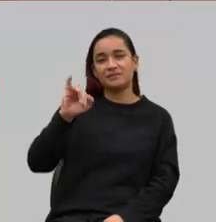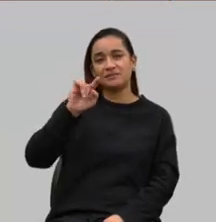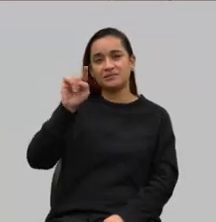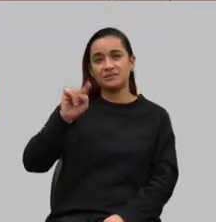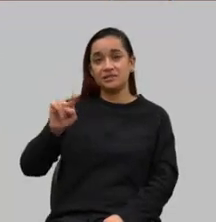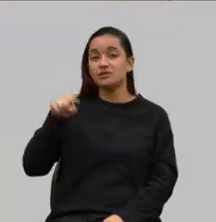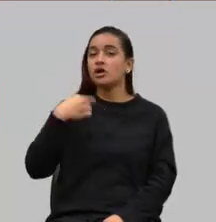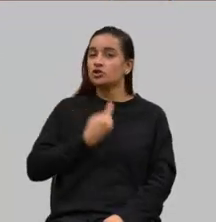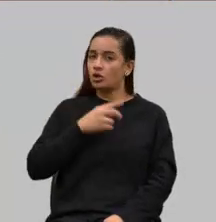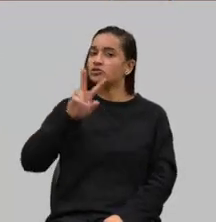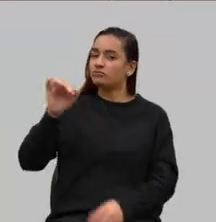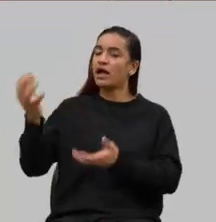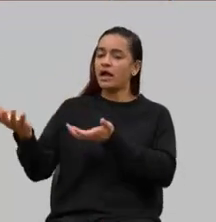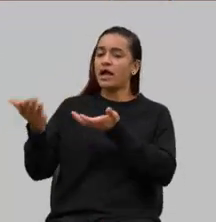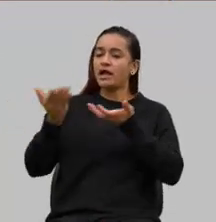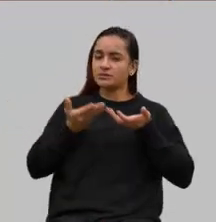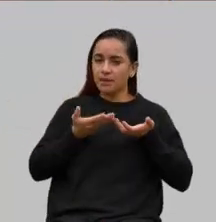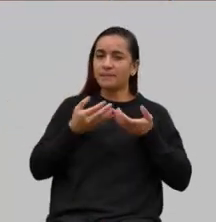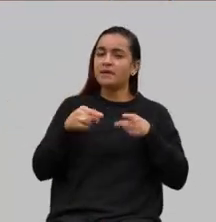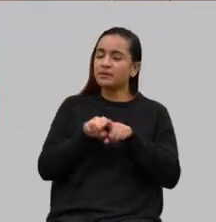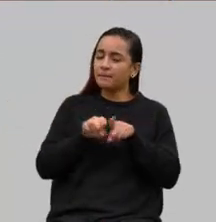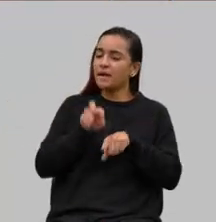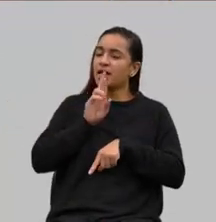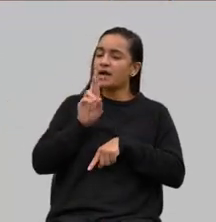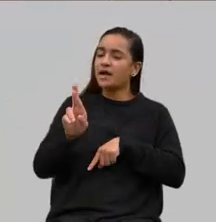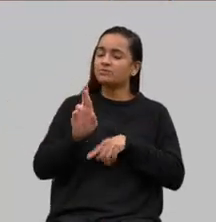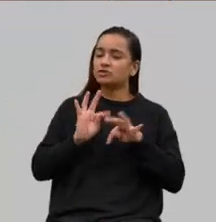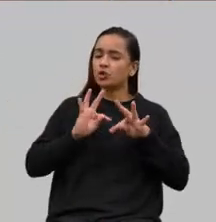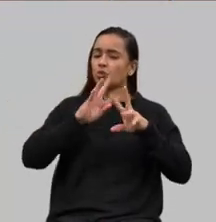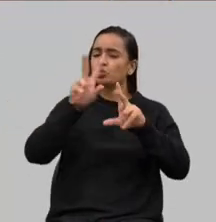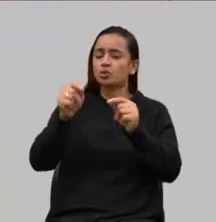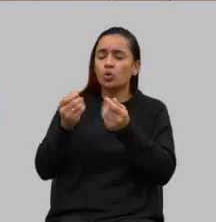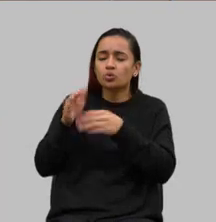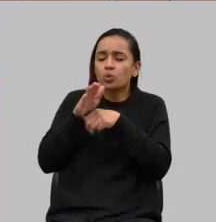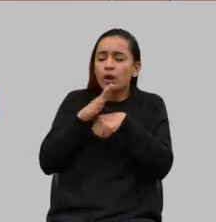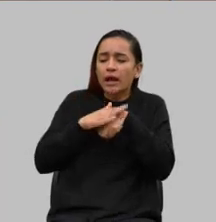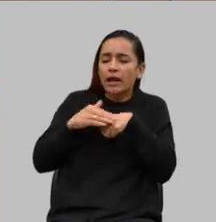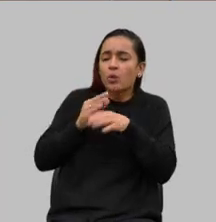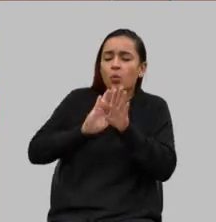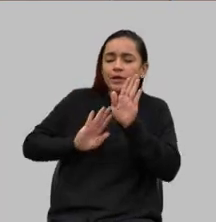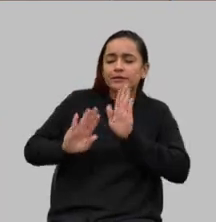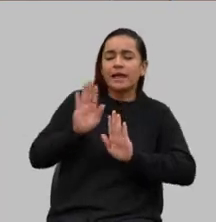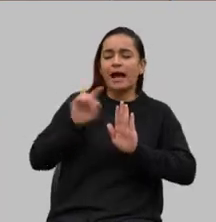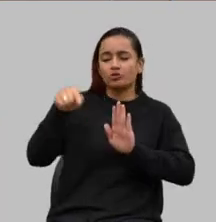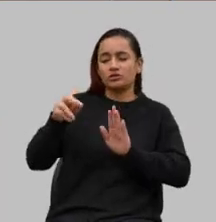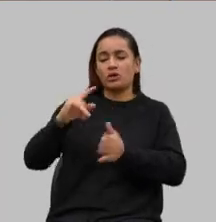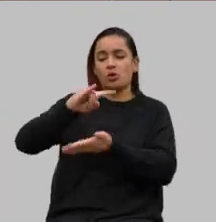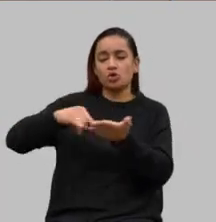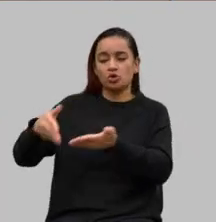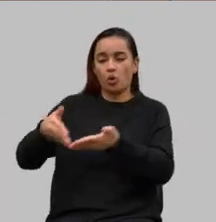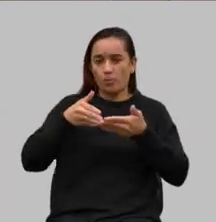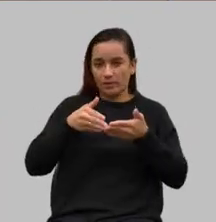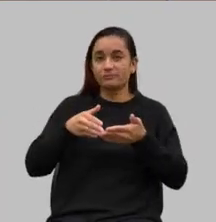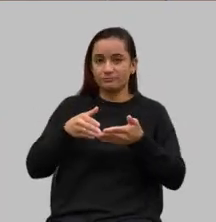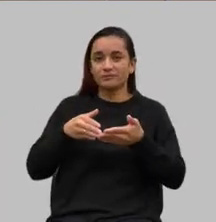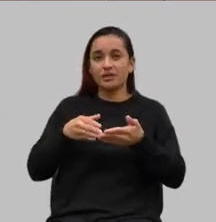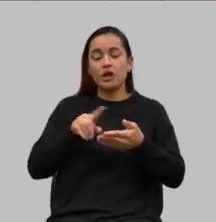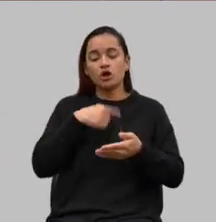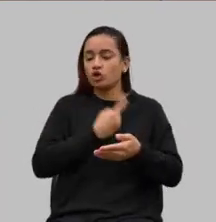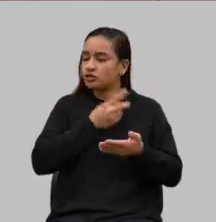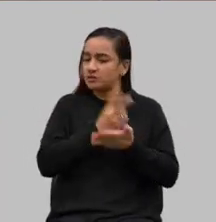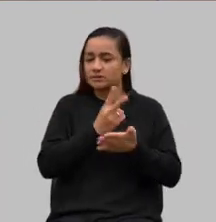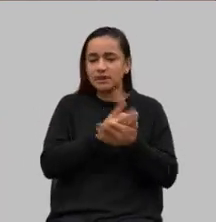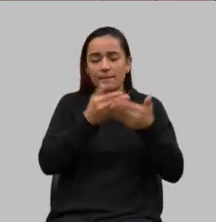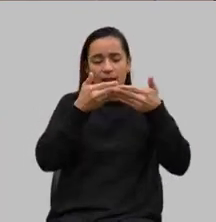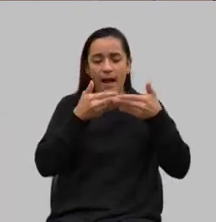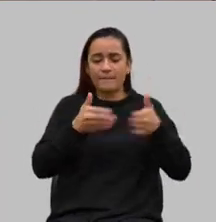com todo cuidado e cautela eh o seu requerimento e de novo estamos sempre à disposição e abertos né a